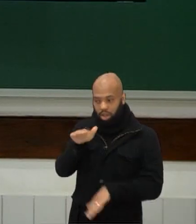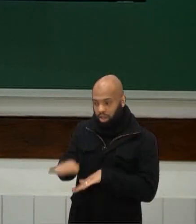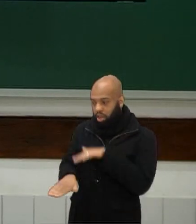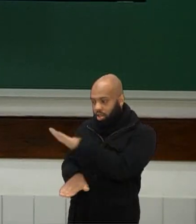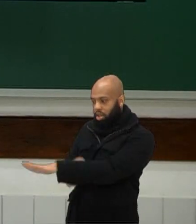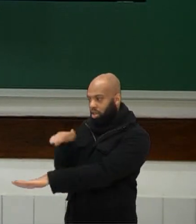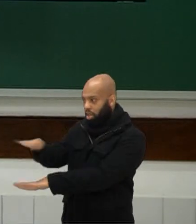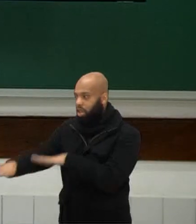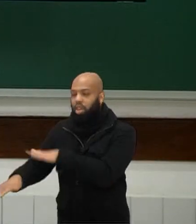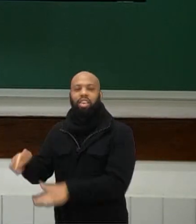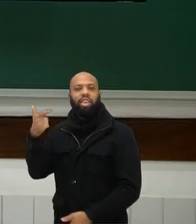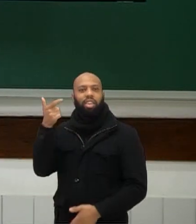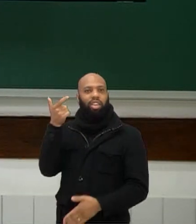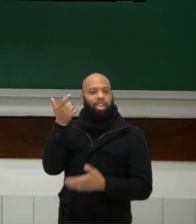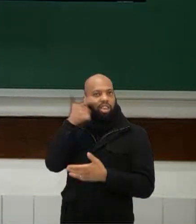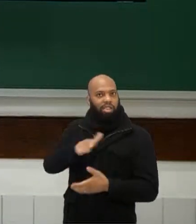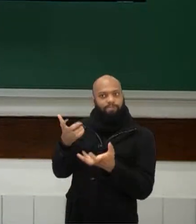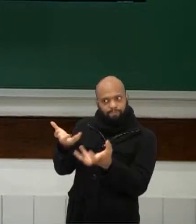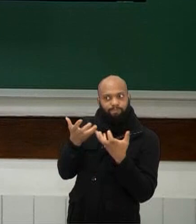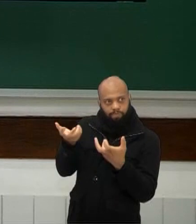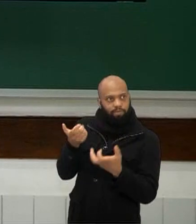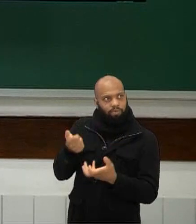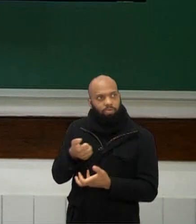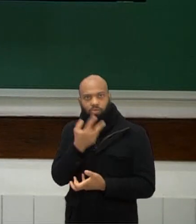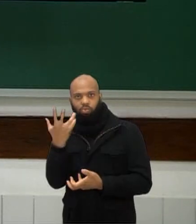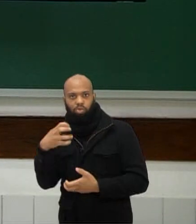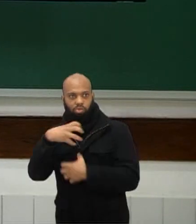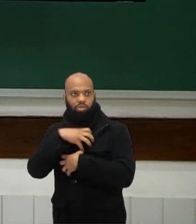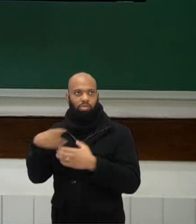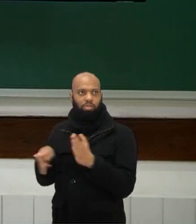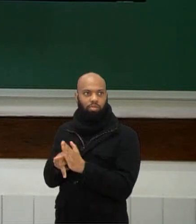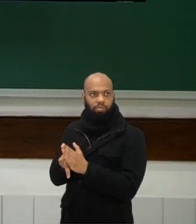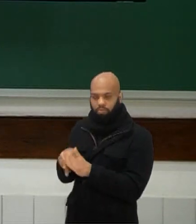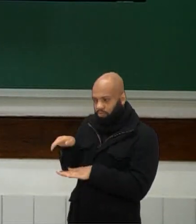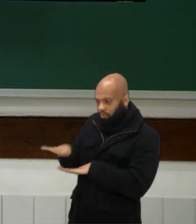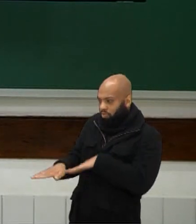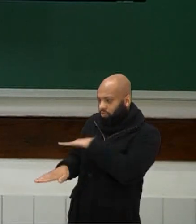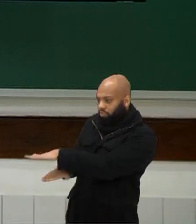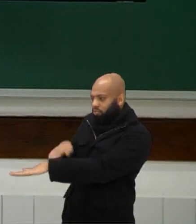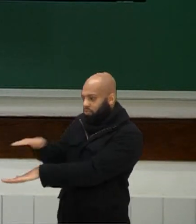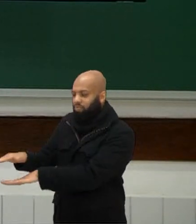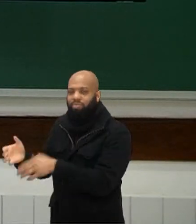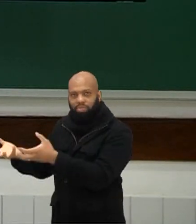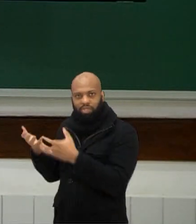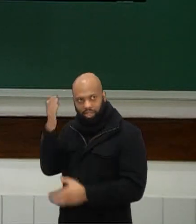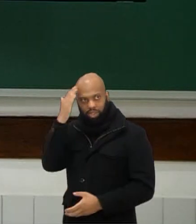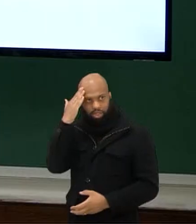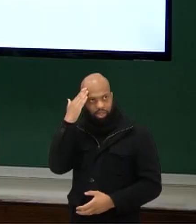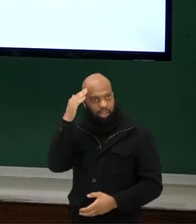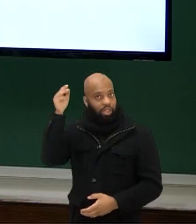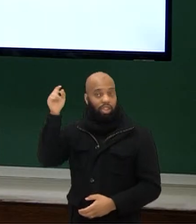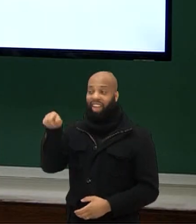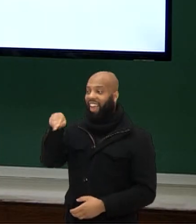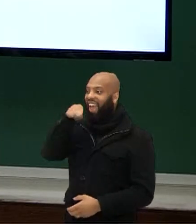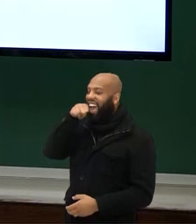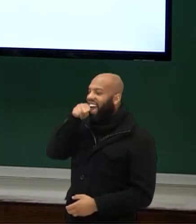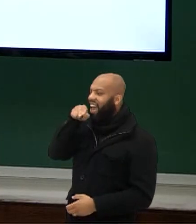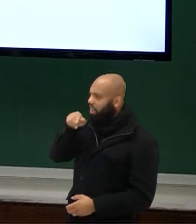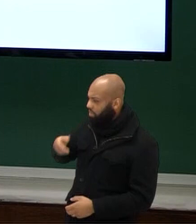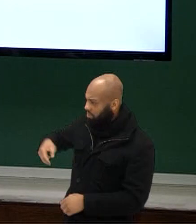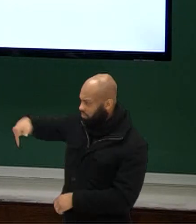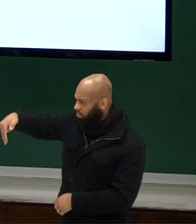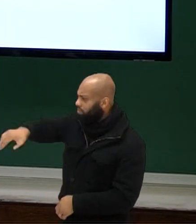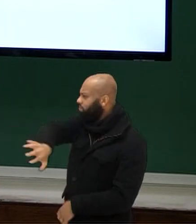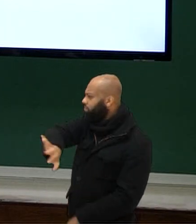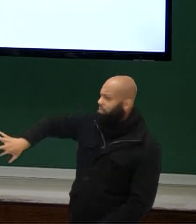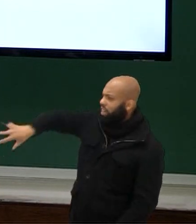quantos quilômetros ele ia andar ali, possivelmente em cima do meio-fio. A Mônica apareceu na frente dele e